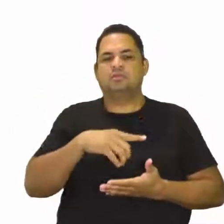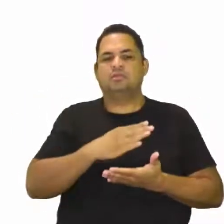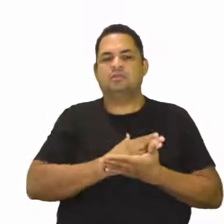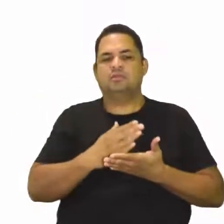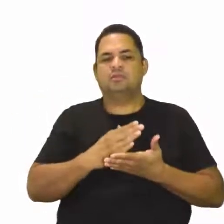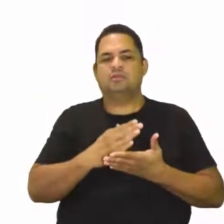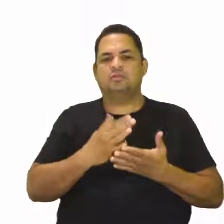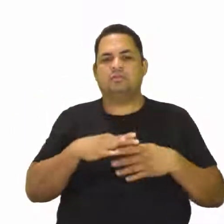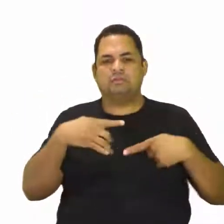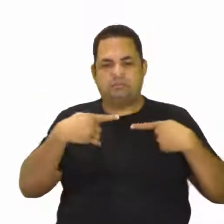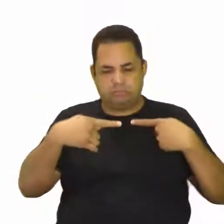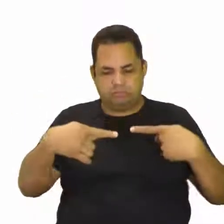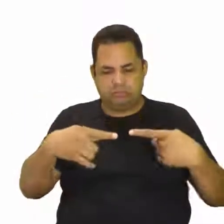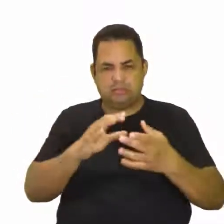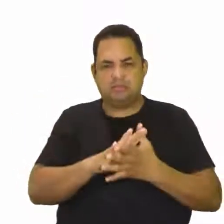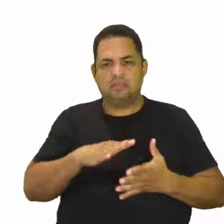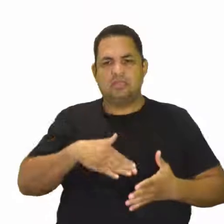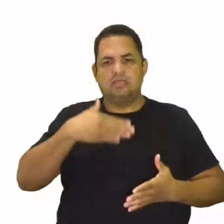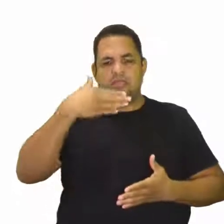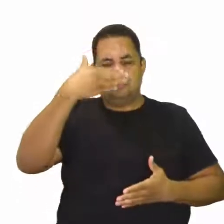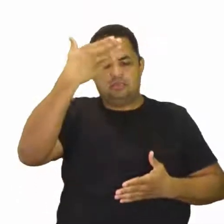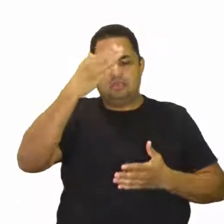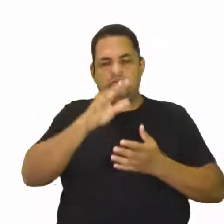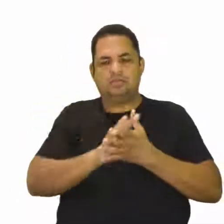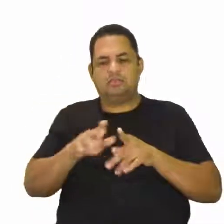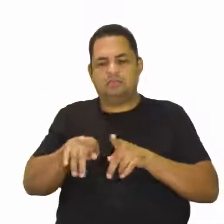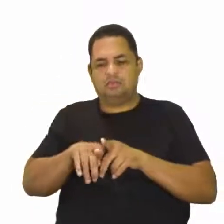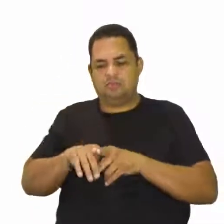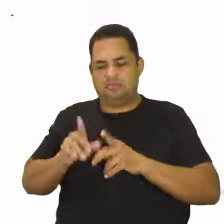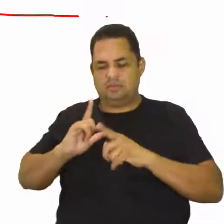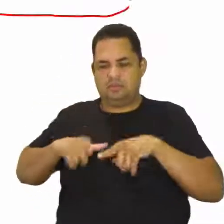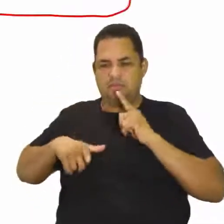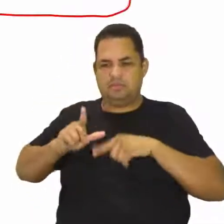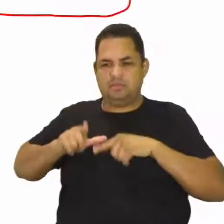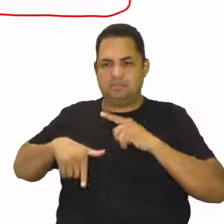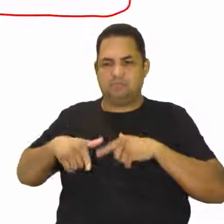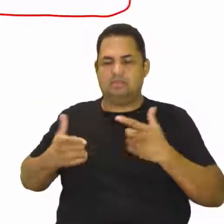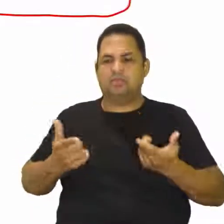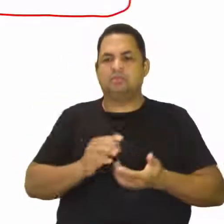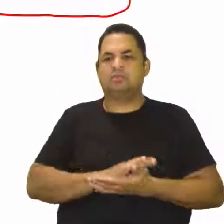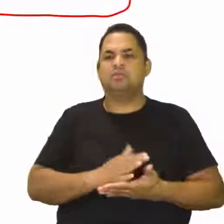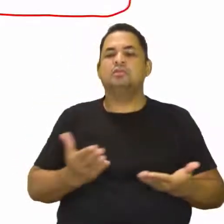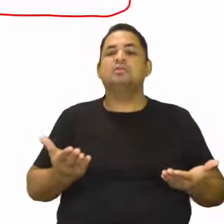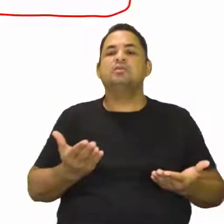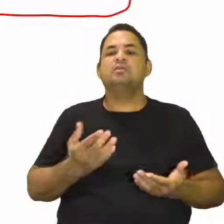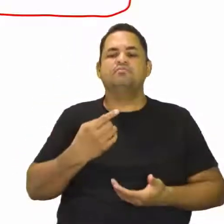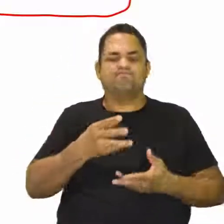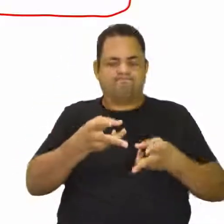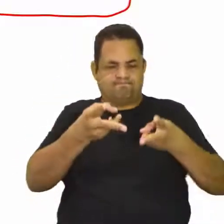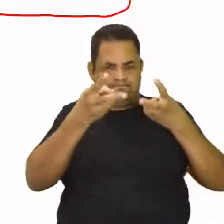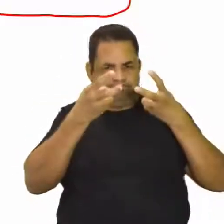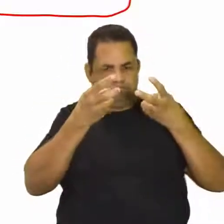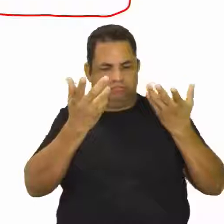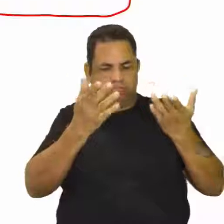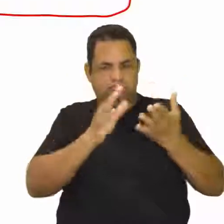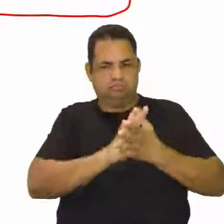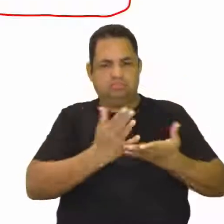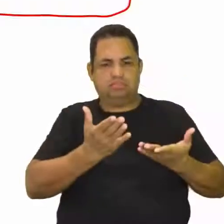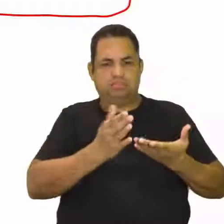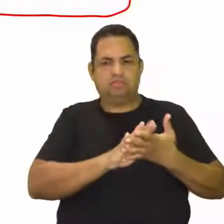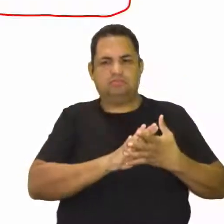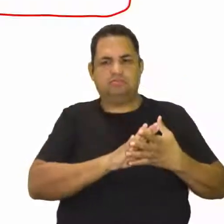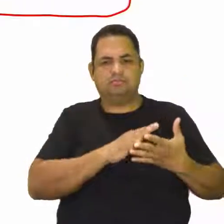longa série de conflitos entre os árabes e os israelenses. Então, vocês percebam esse conflito entre árabes